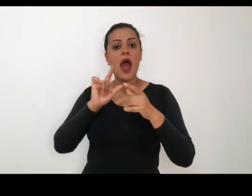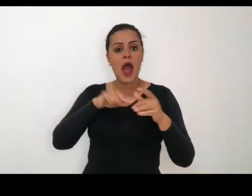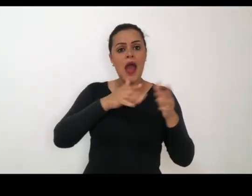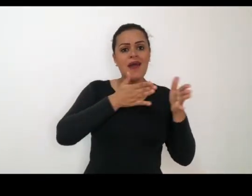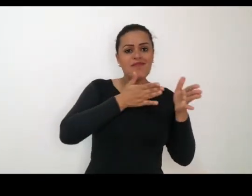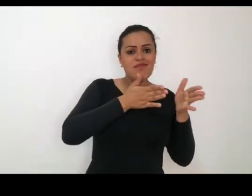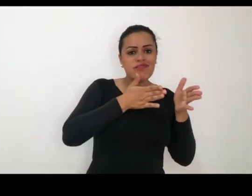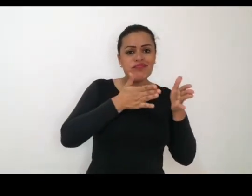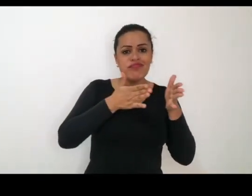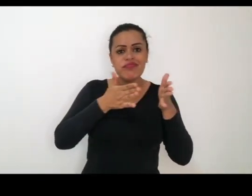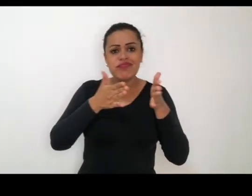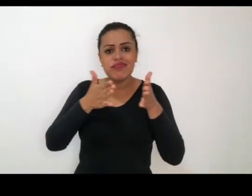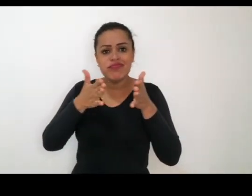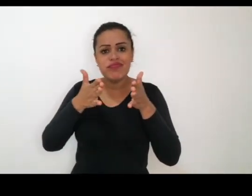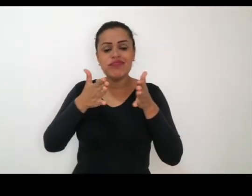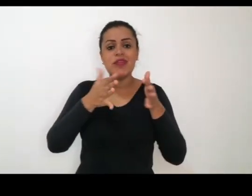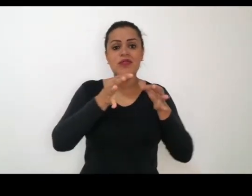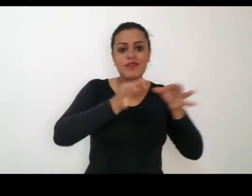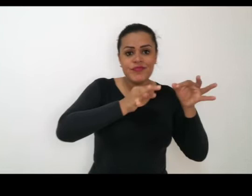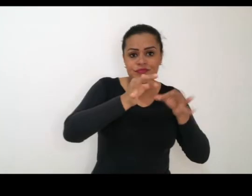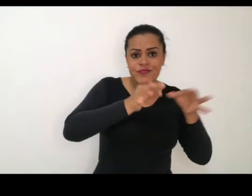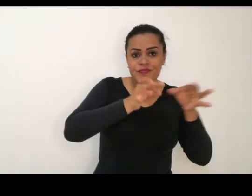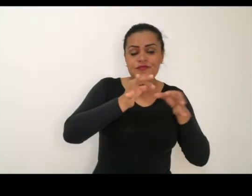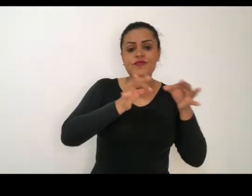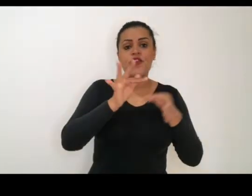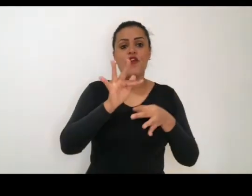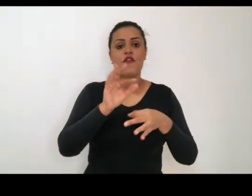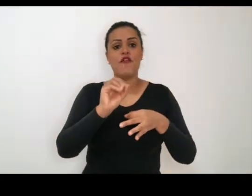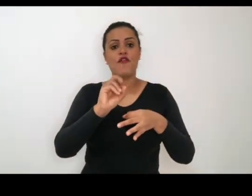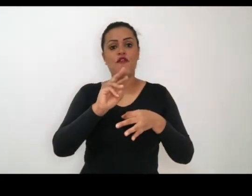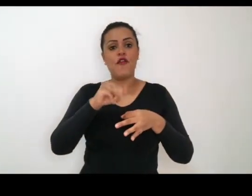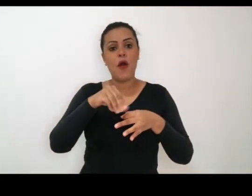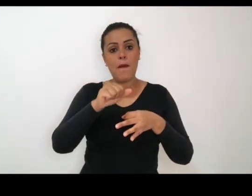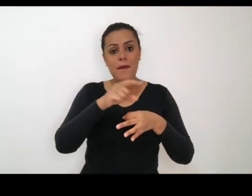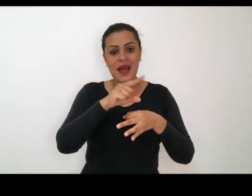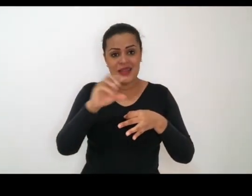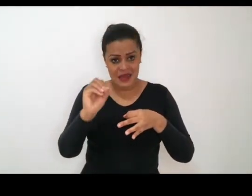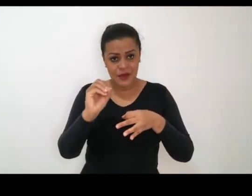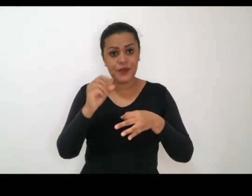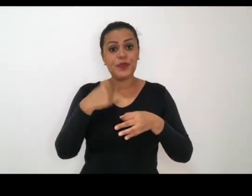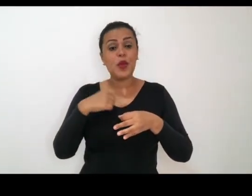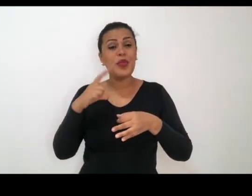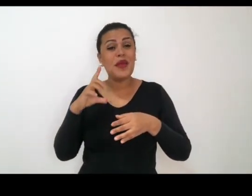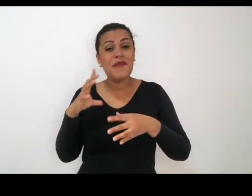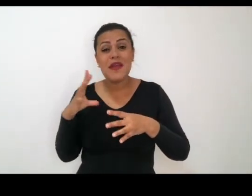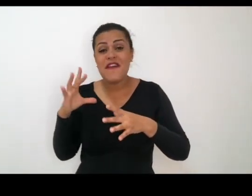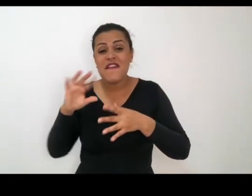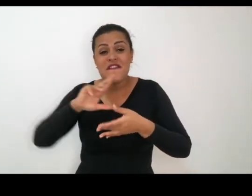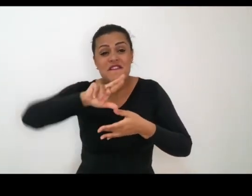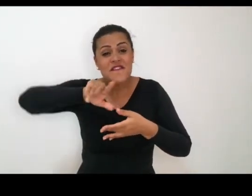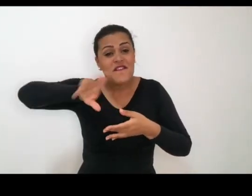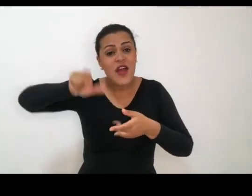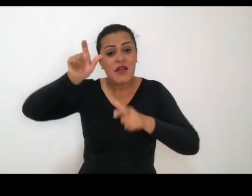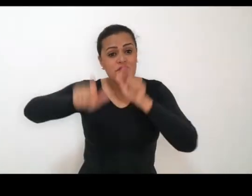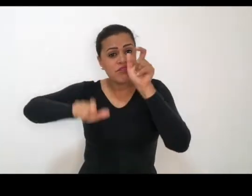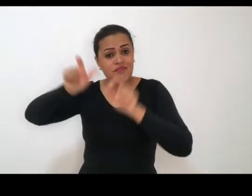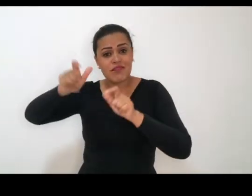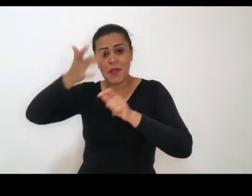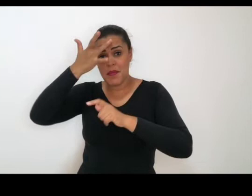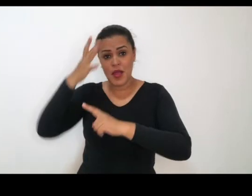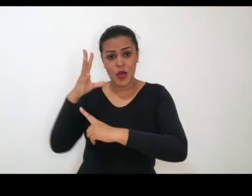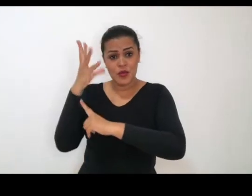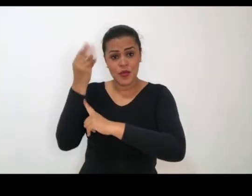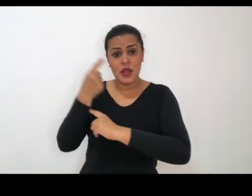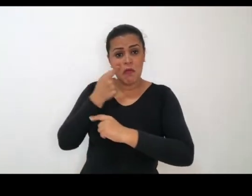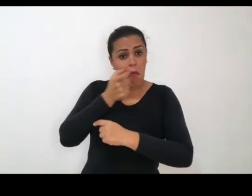né, muitos artistas, né, que estavam ali acompanhando todos os anos o festival,